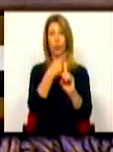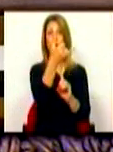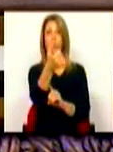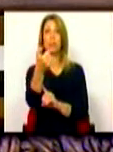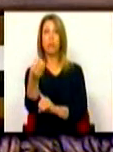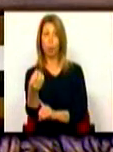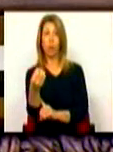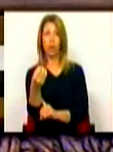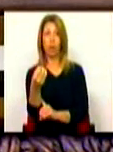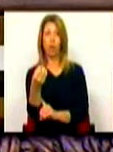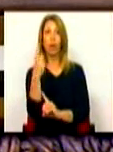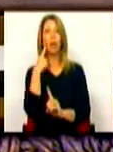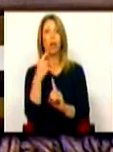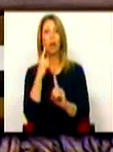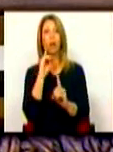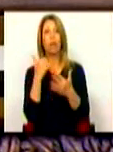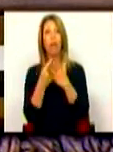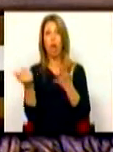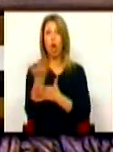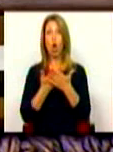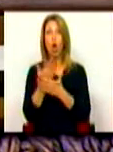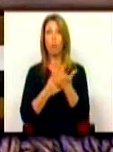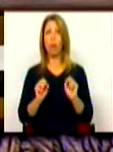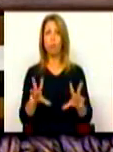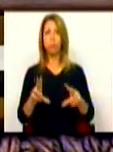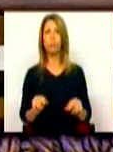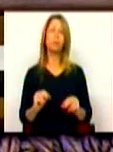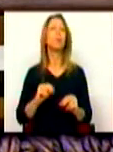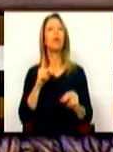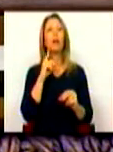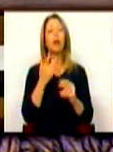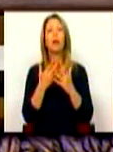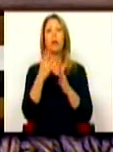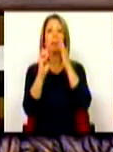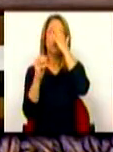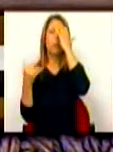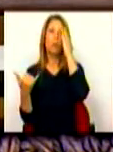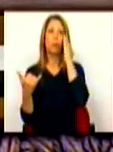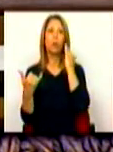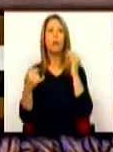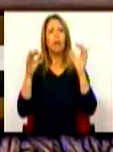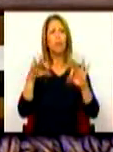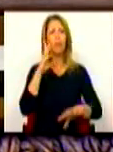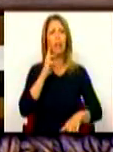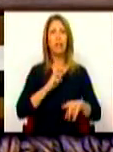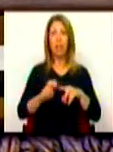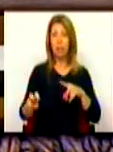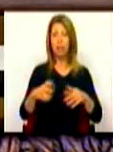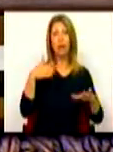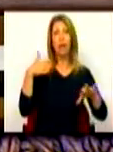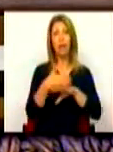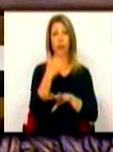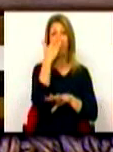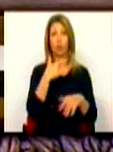à descarbonização da economia. Planear o fim da eletricidade a partir do carvão, apostando